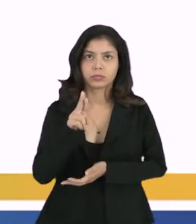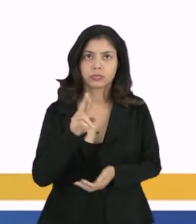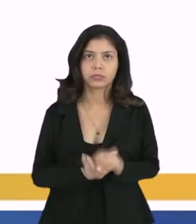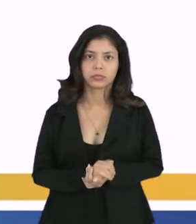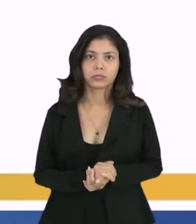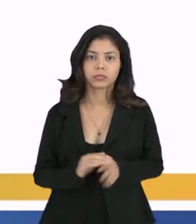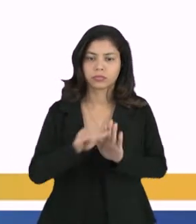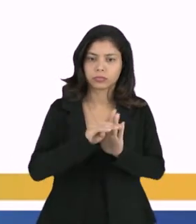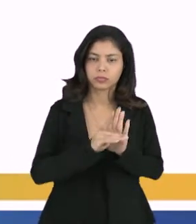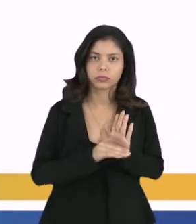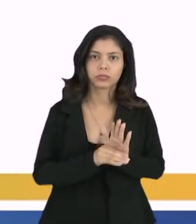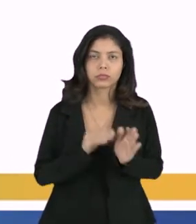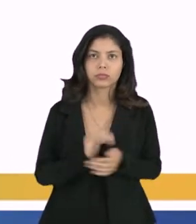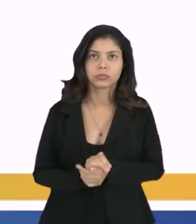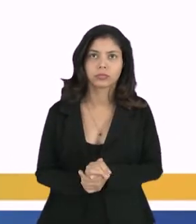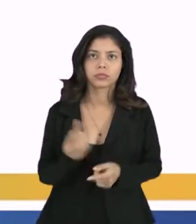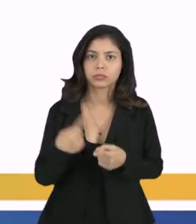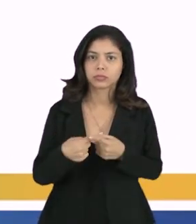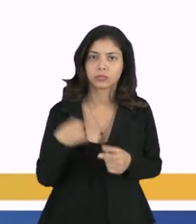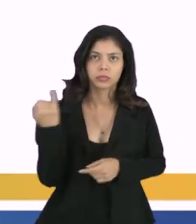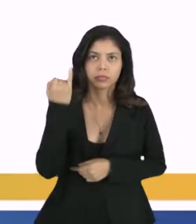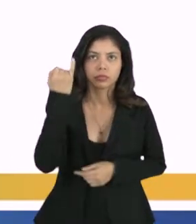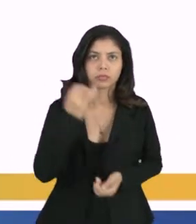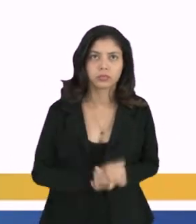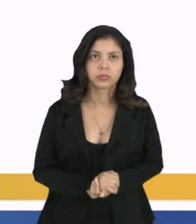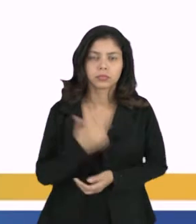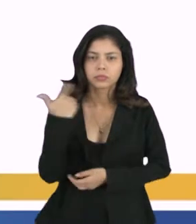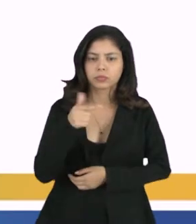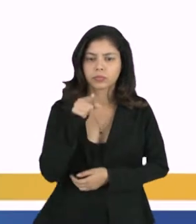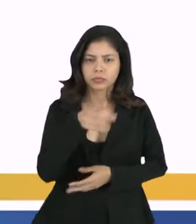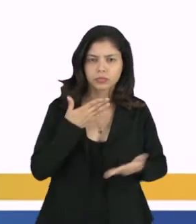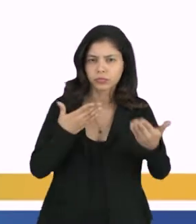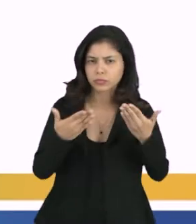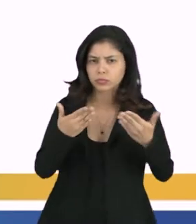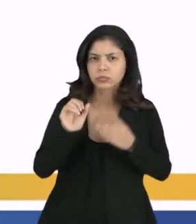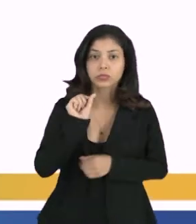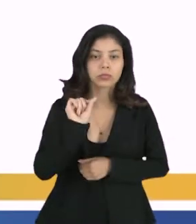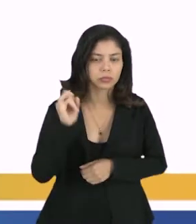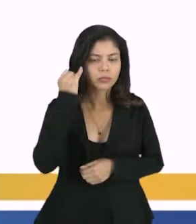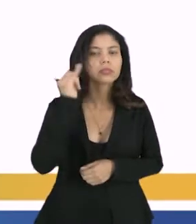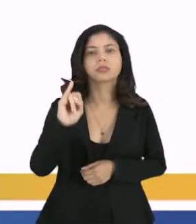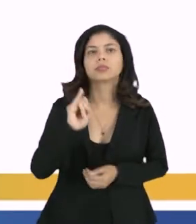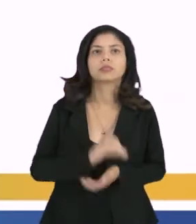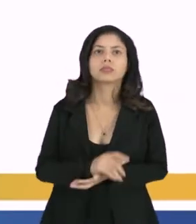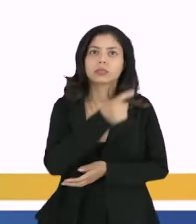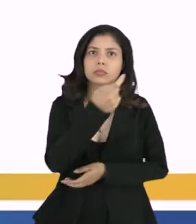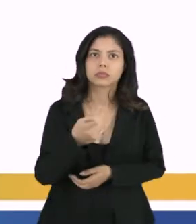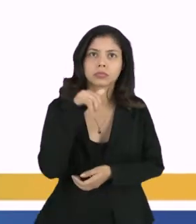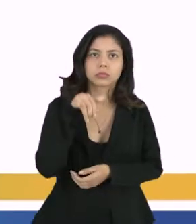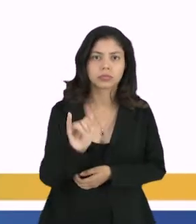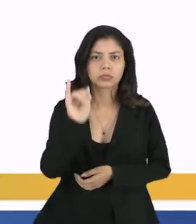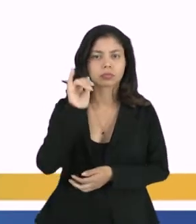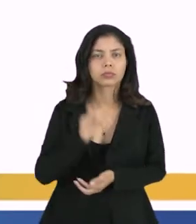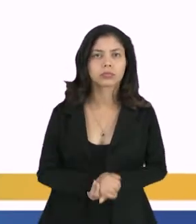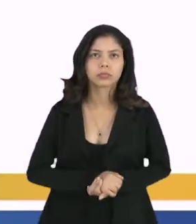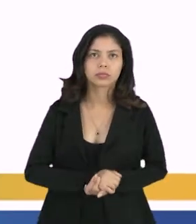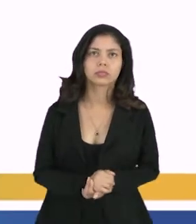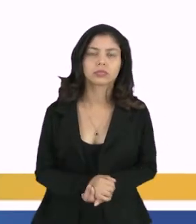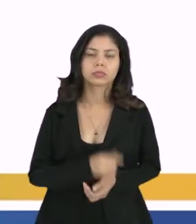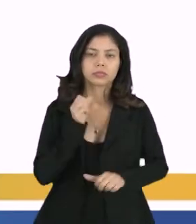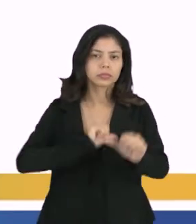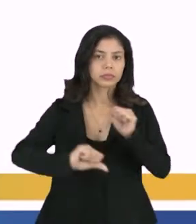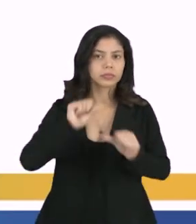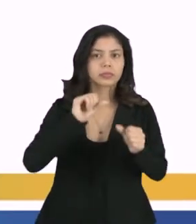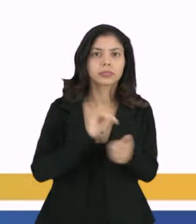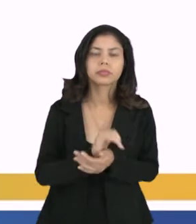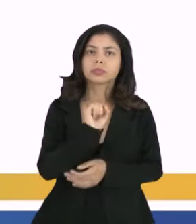ordenado. E que a ordem é importante. Então aqui a gente vai associar a seguinte ideia. Eu tenho x e y e eu vou